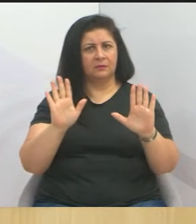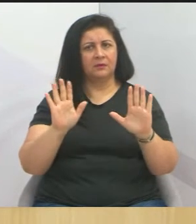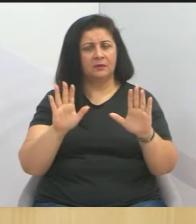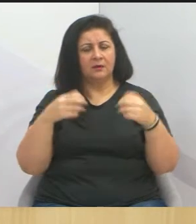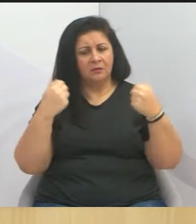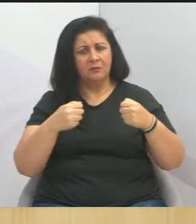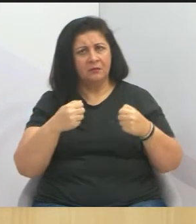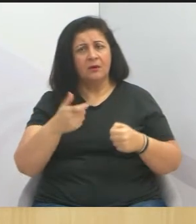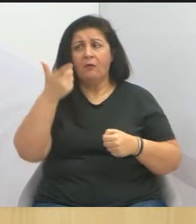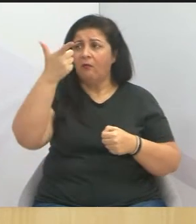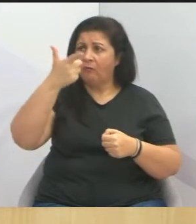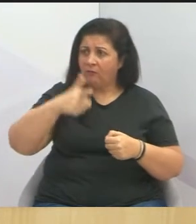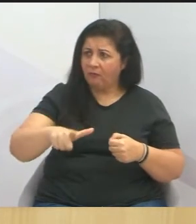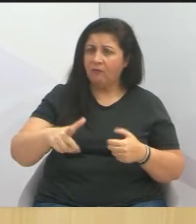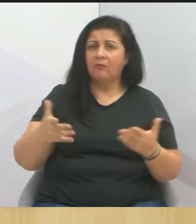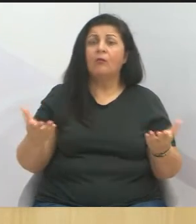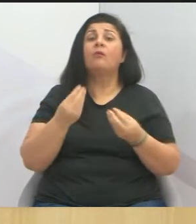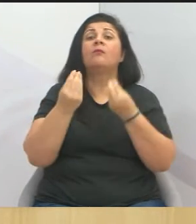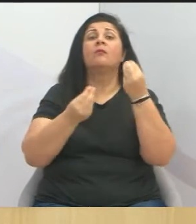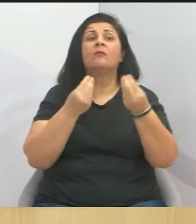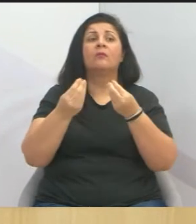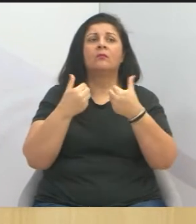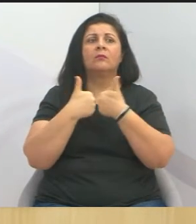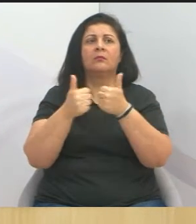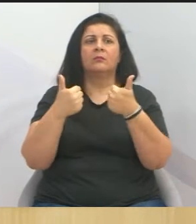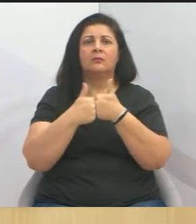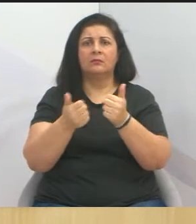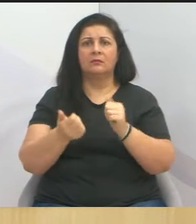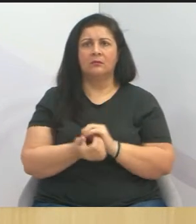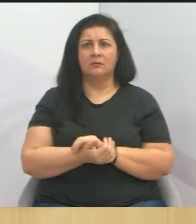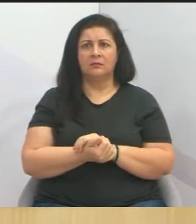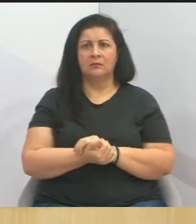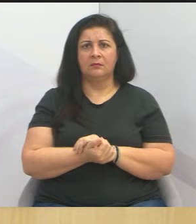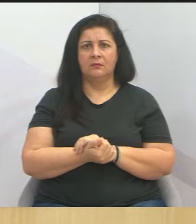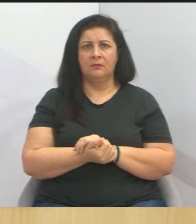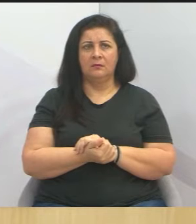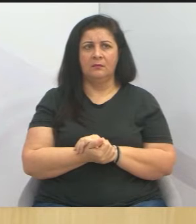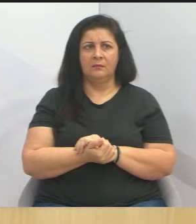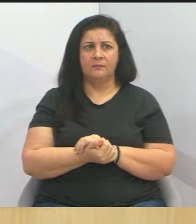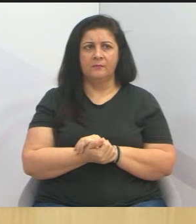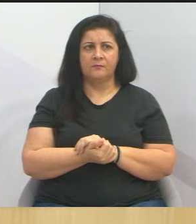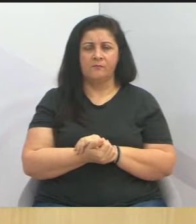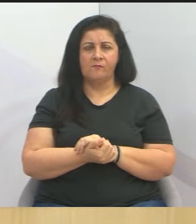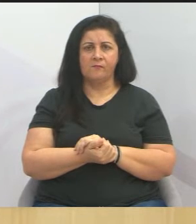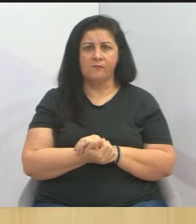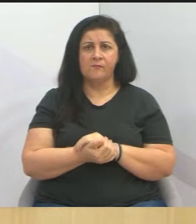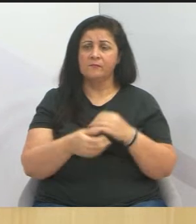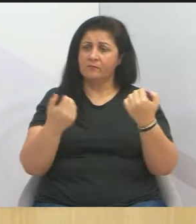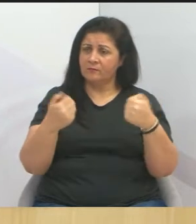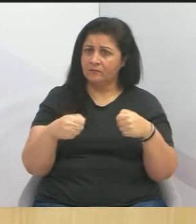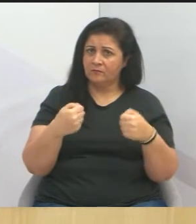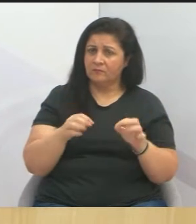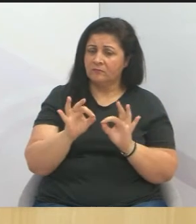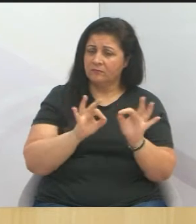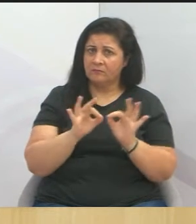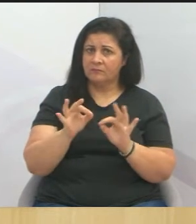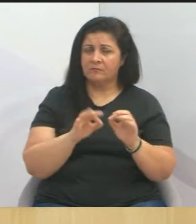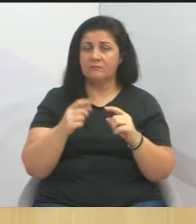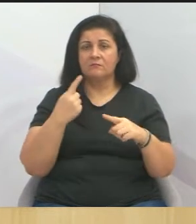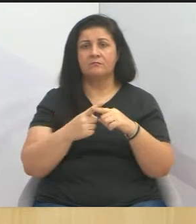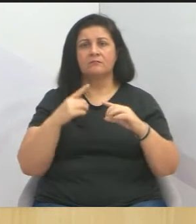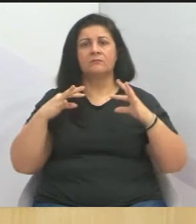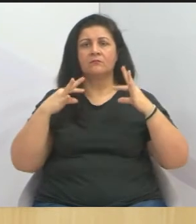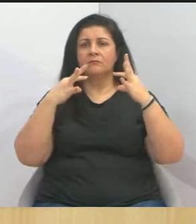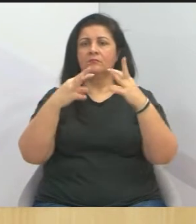alternativo então de colocar mais ônibus da linha e faça por onde o que